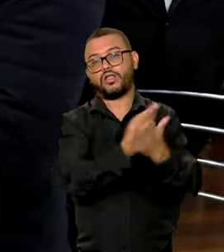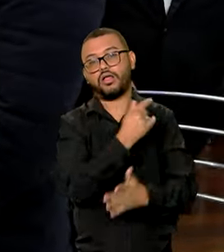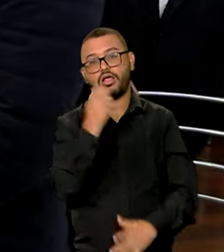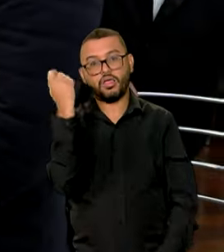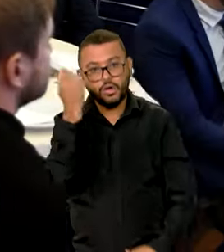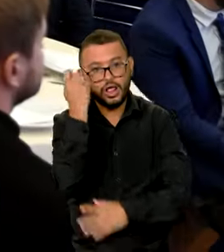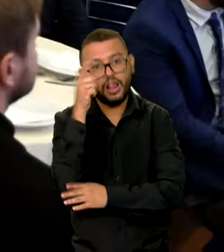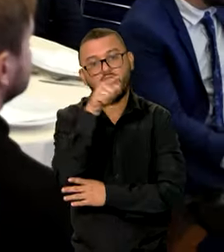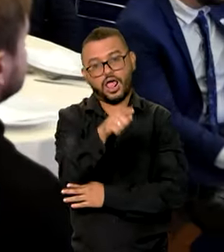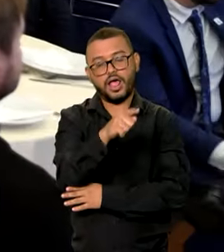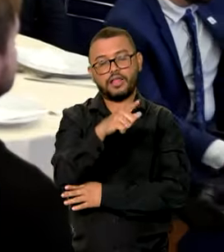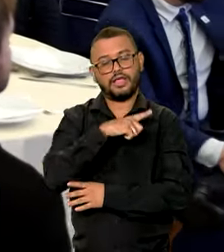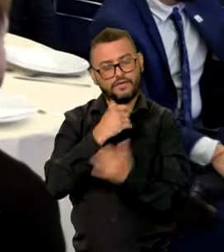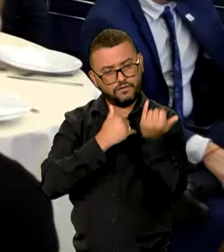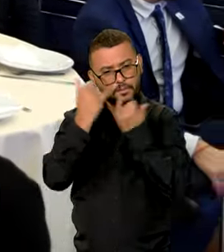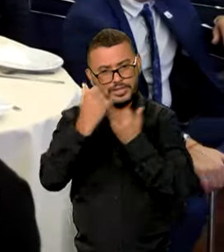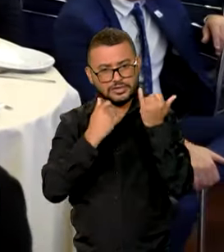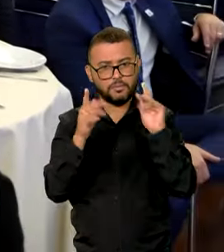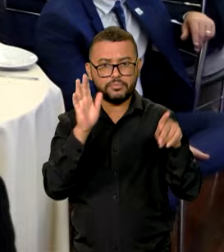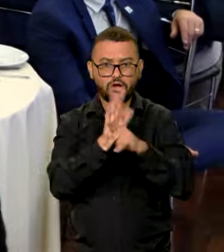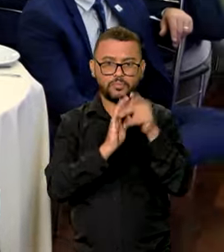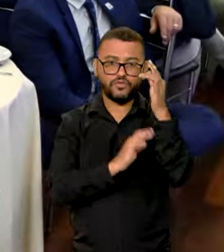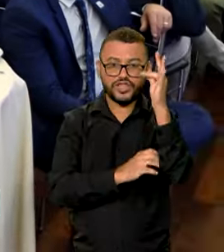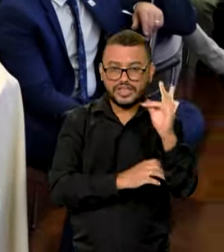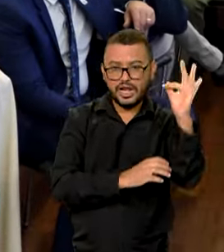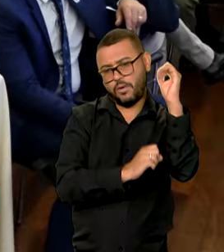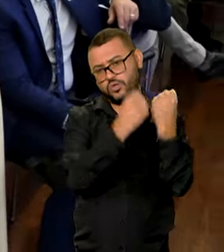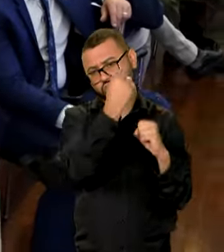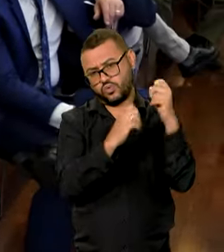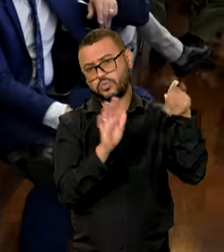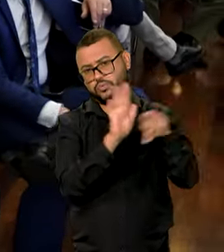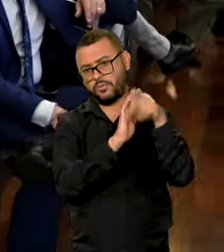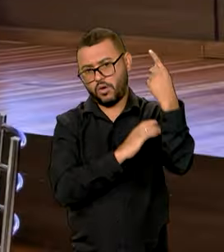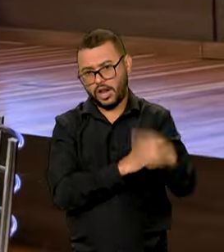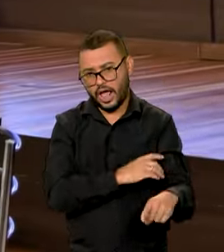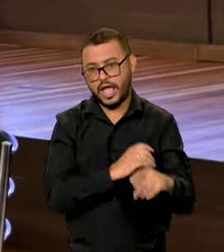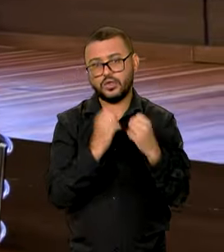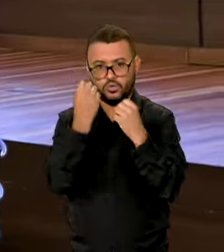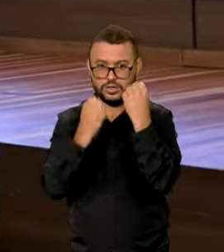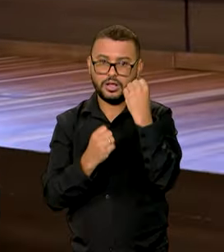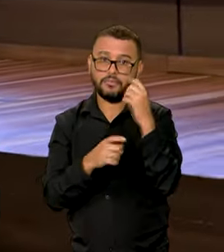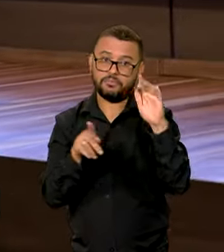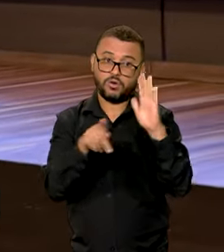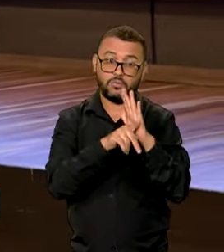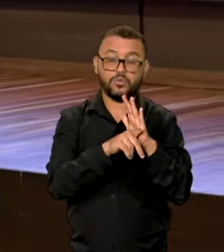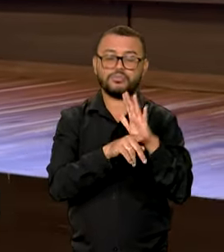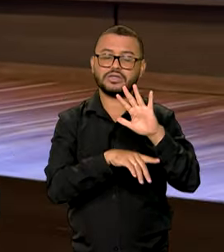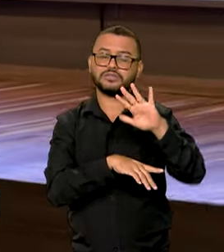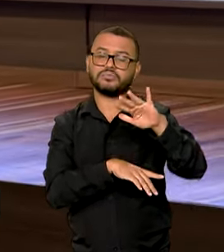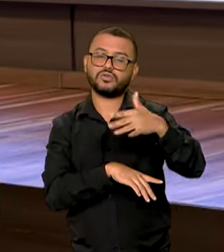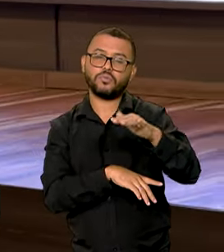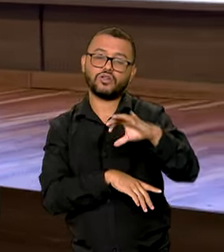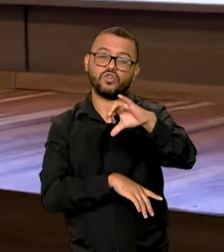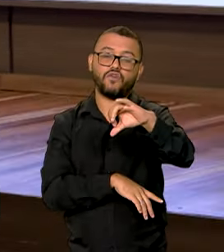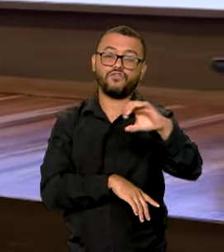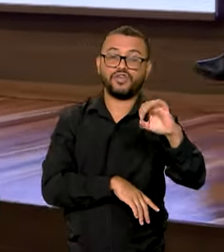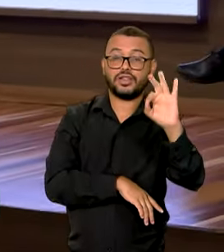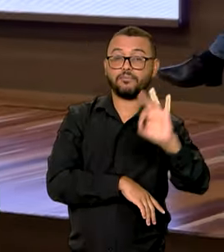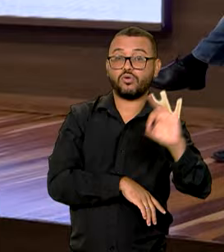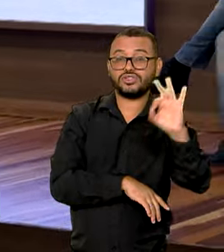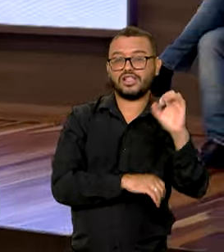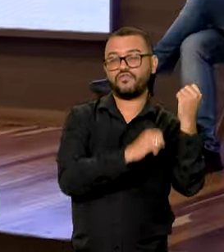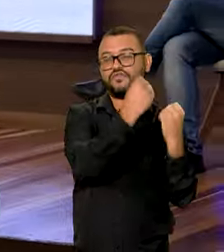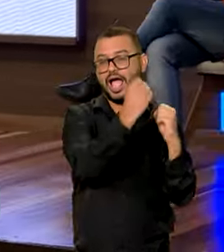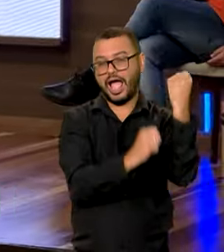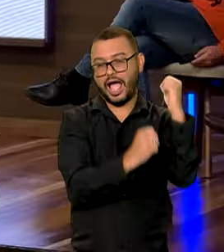estado. Segundo dados da Federação das Indústrias do Rio Grande do Sul e das Indústrias Gaúchas, mais de 90% das fábricas